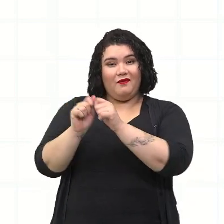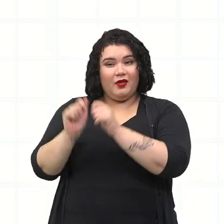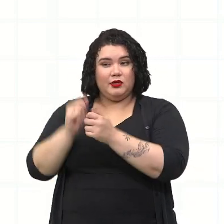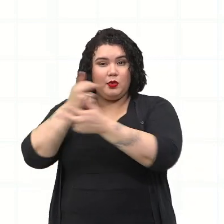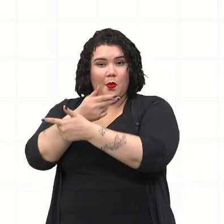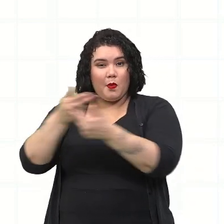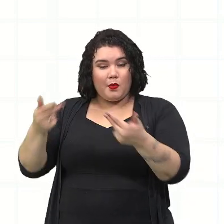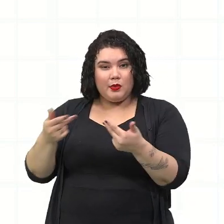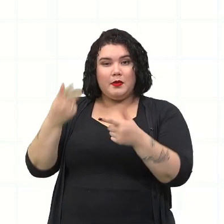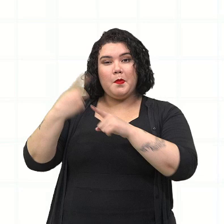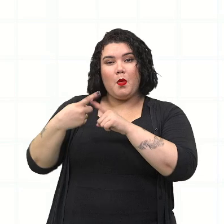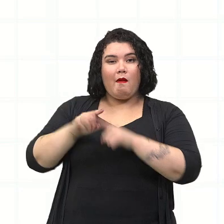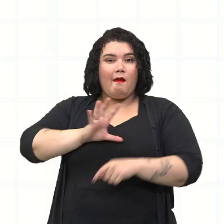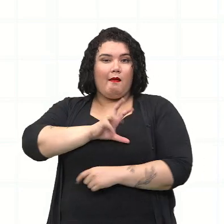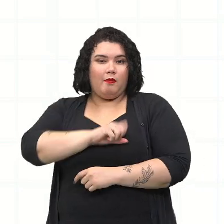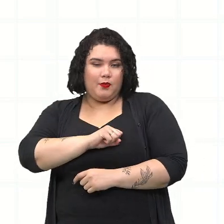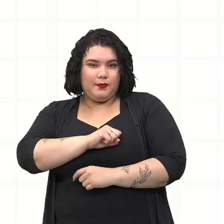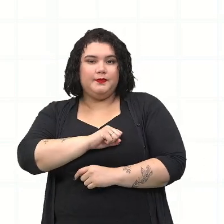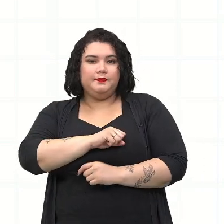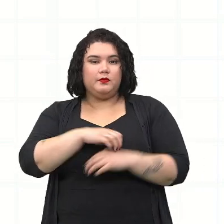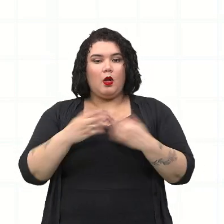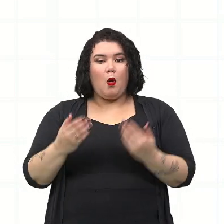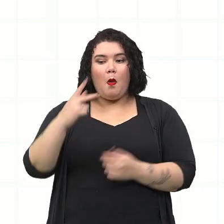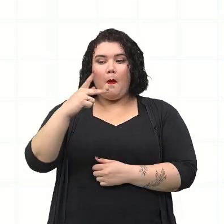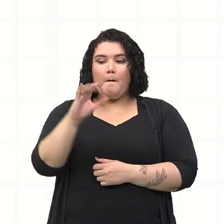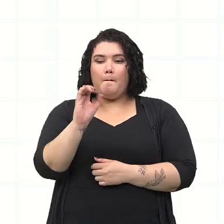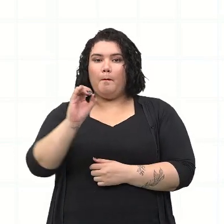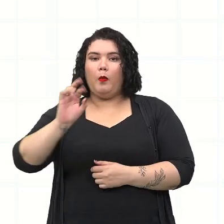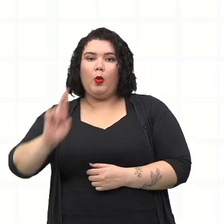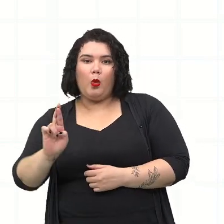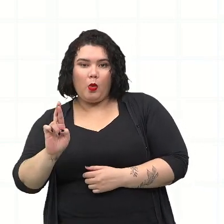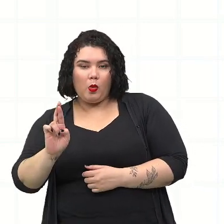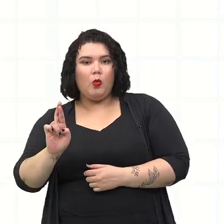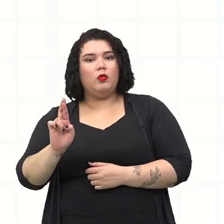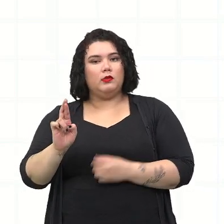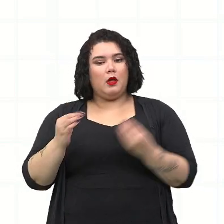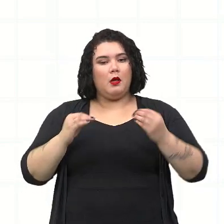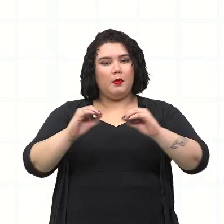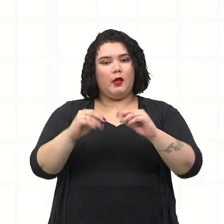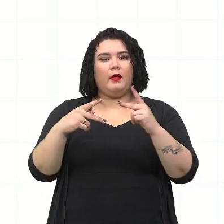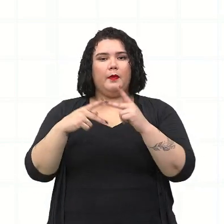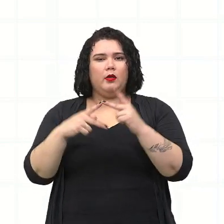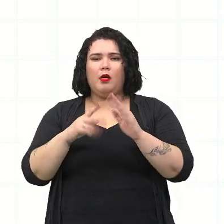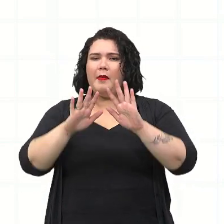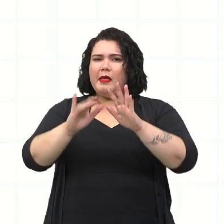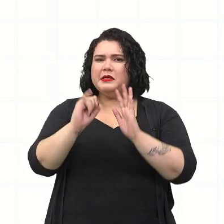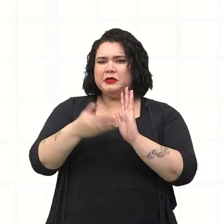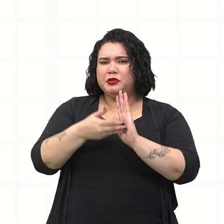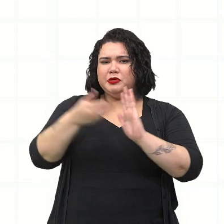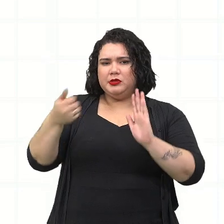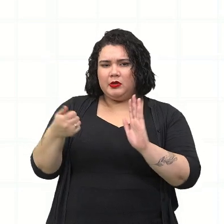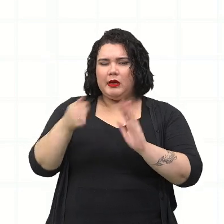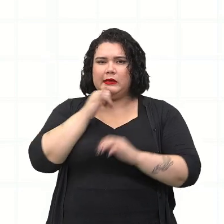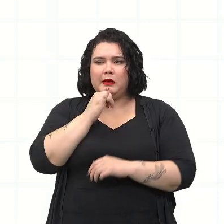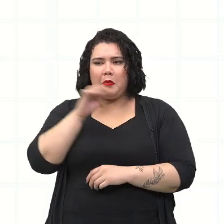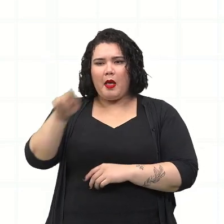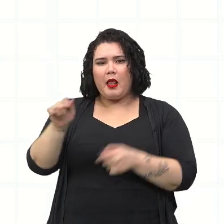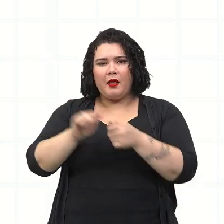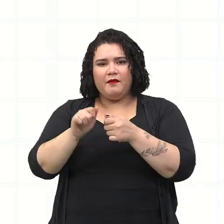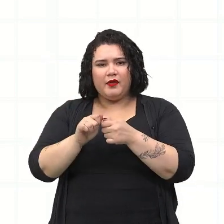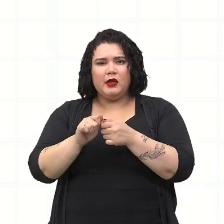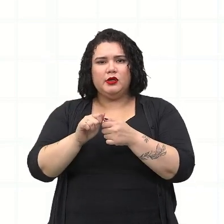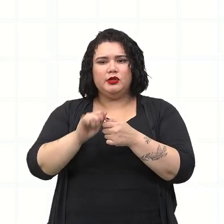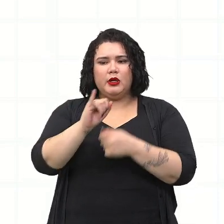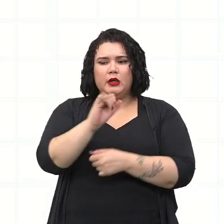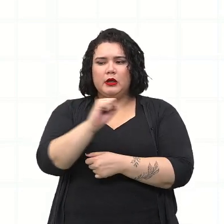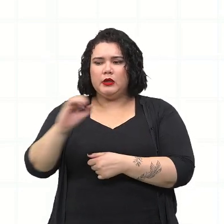As preposições são bastante essenciais, porque se eu disser só ela fez isso amor, você não vai ter o mesmo sentido na minha